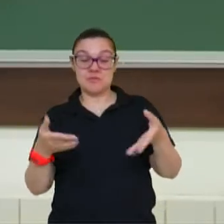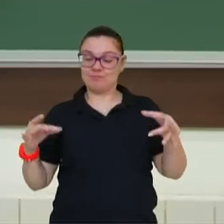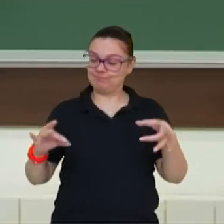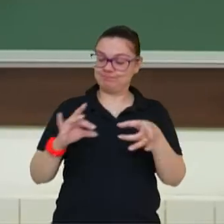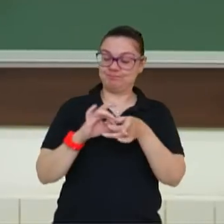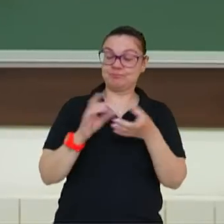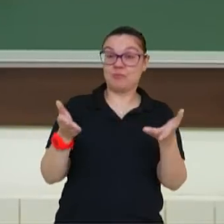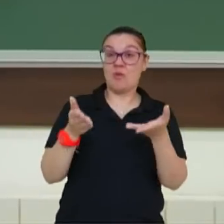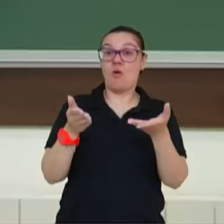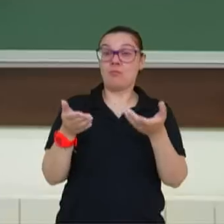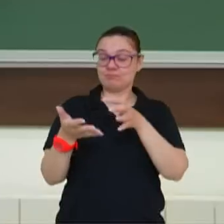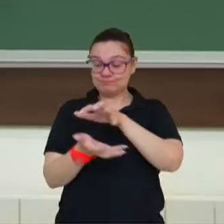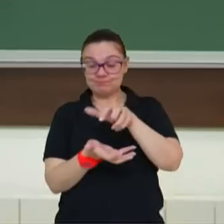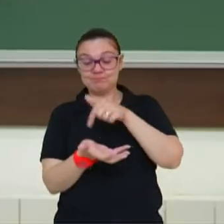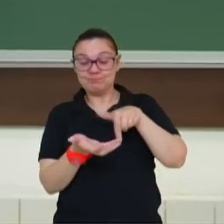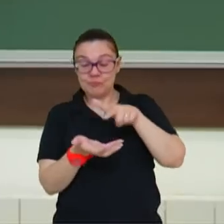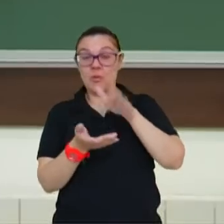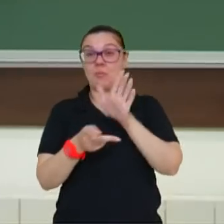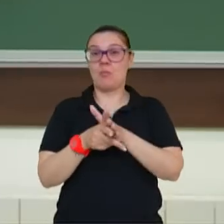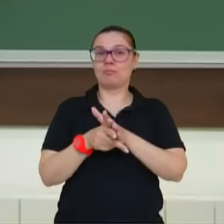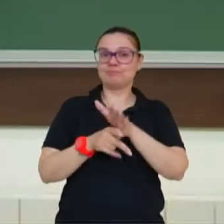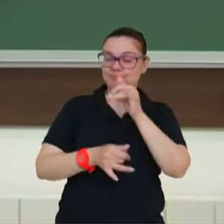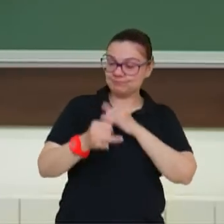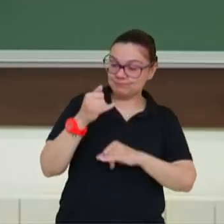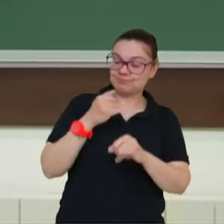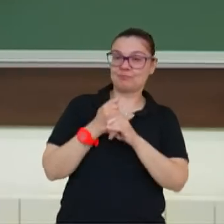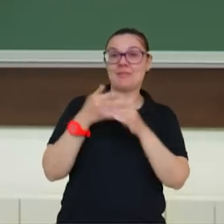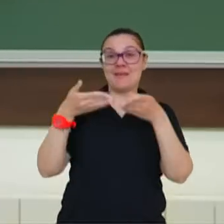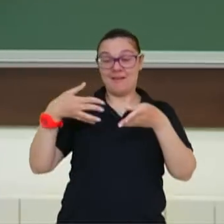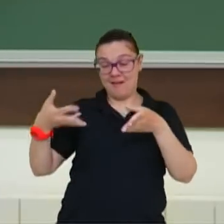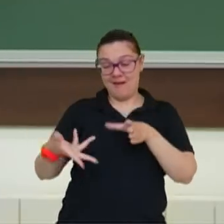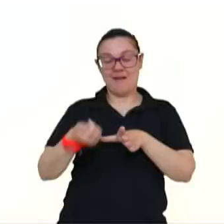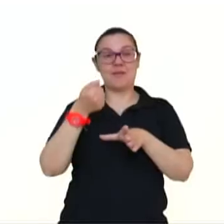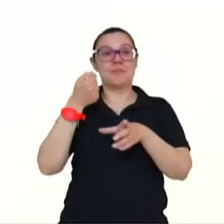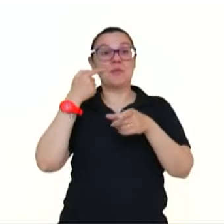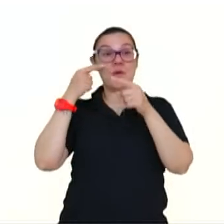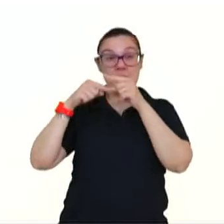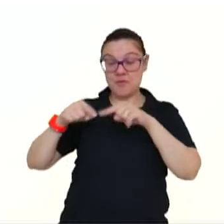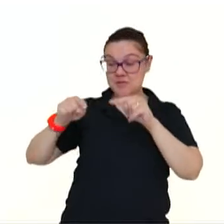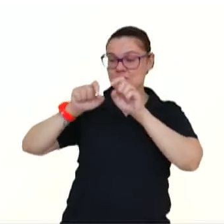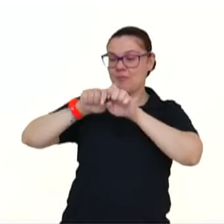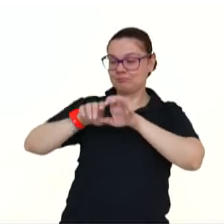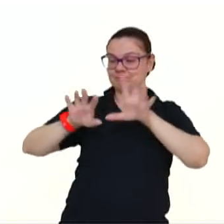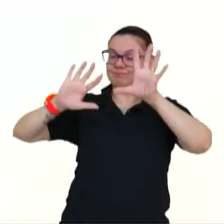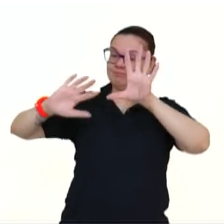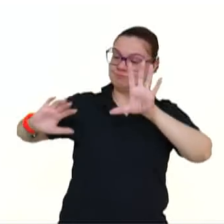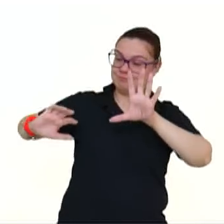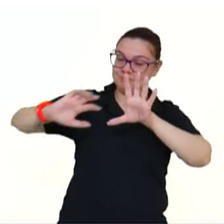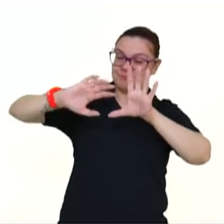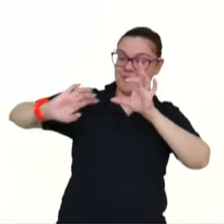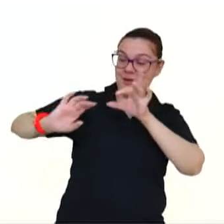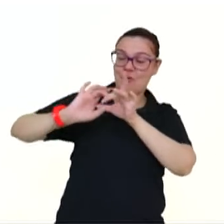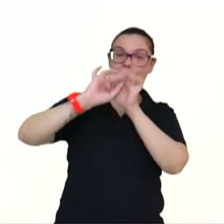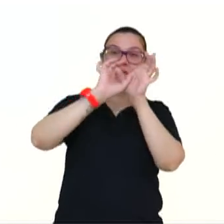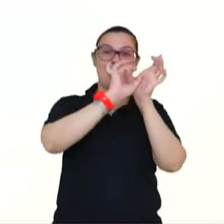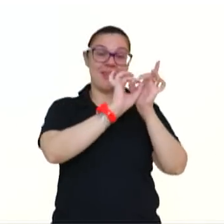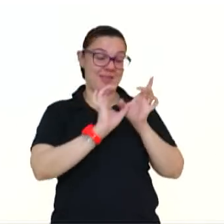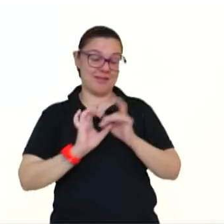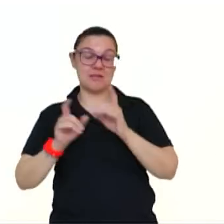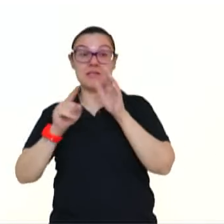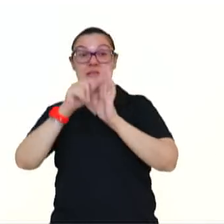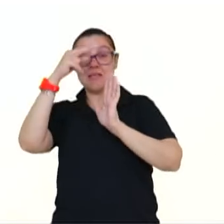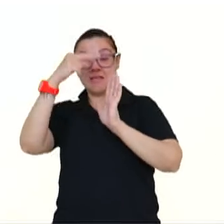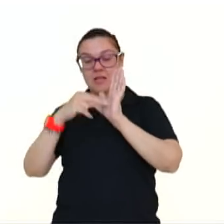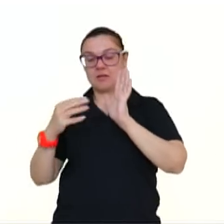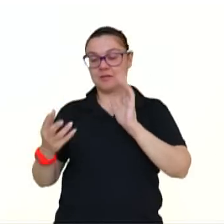era digital. Então, essa representação traz a visão de rede, de teia, de conexão e